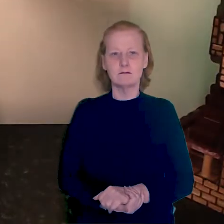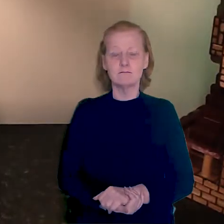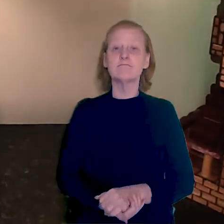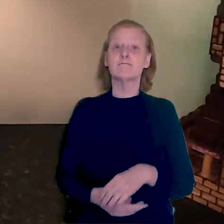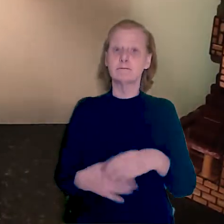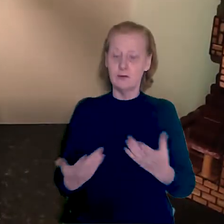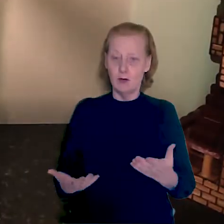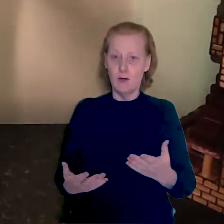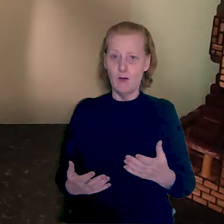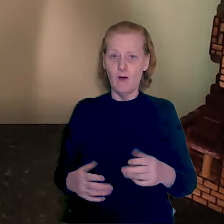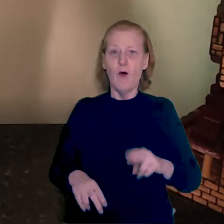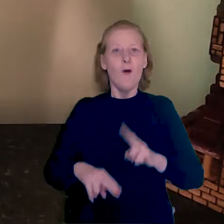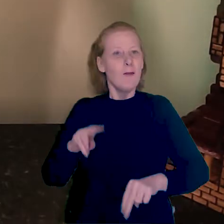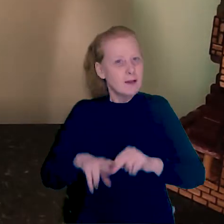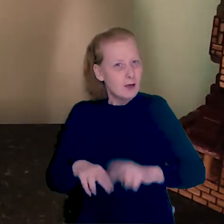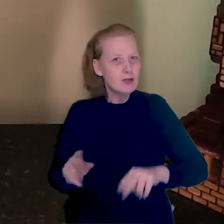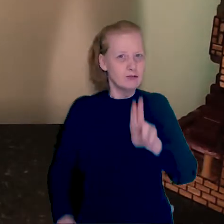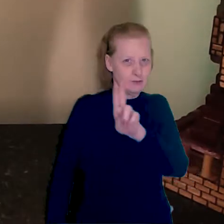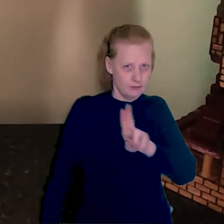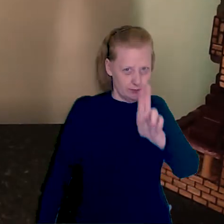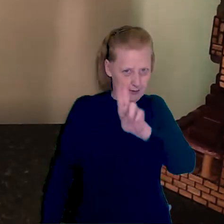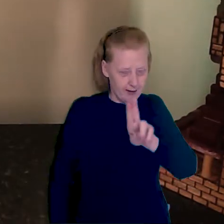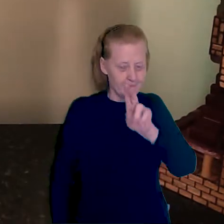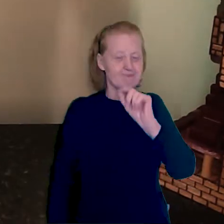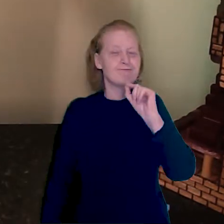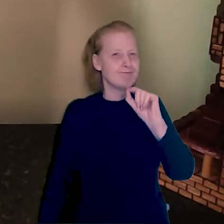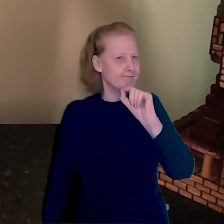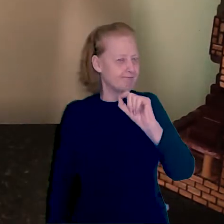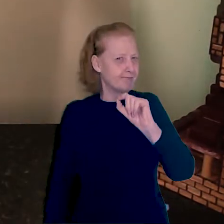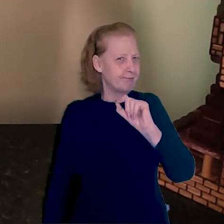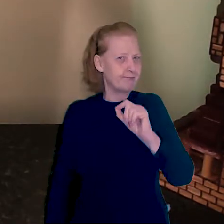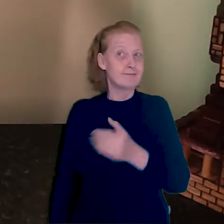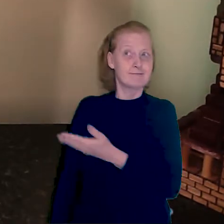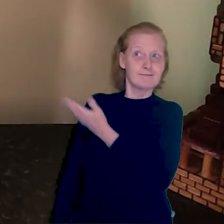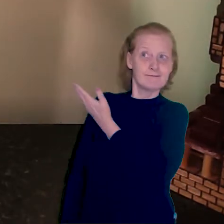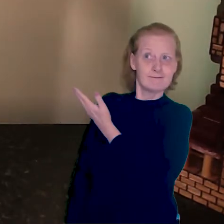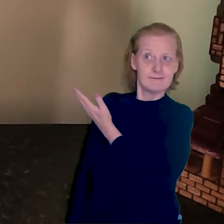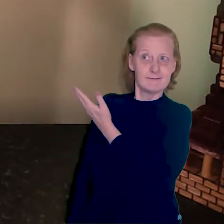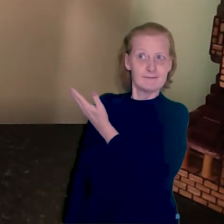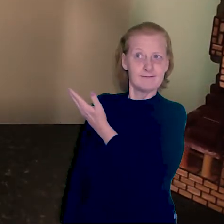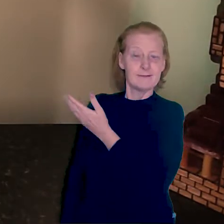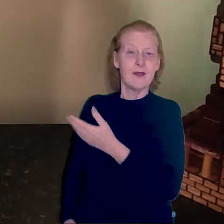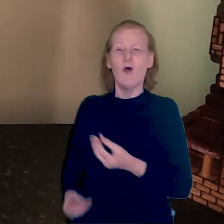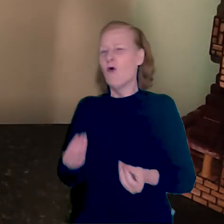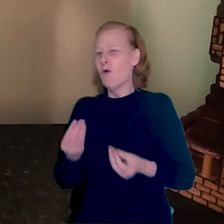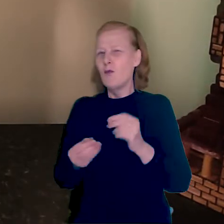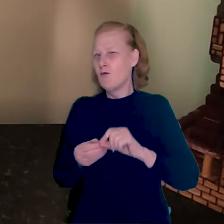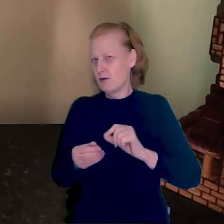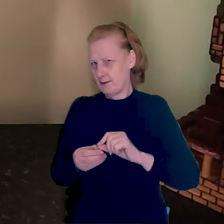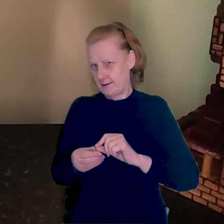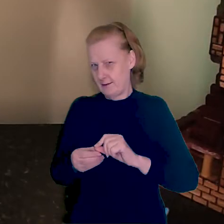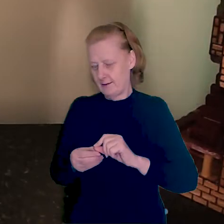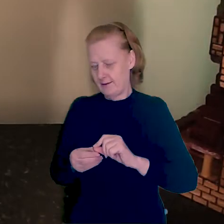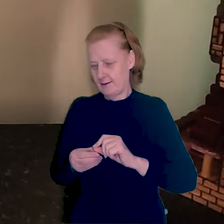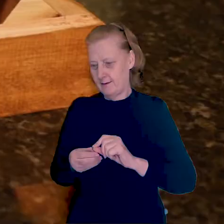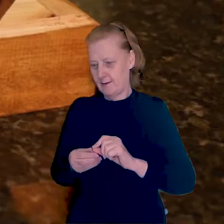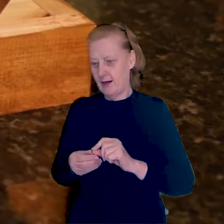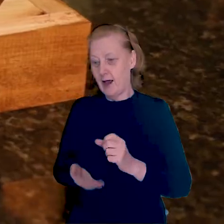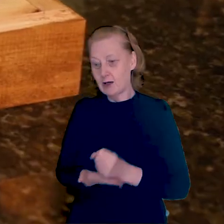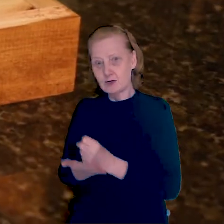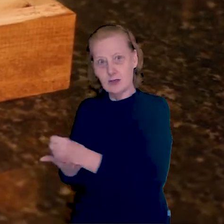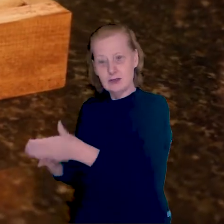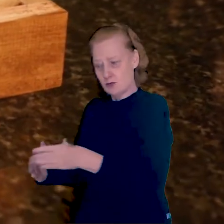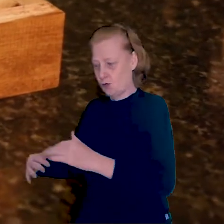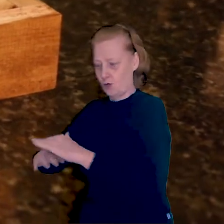Então, pessoal, o materialzinho que a gente vai utilizar aqui para fazer a retirada da mandaçaia